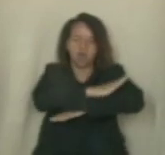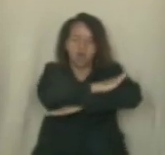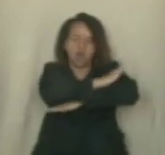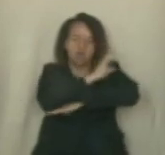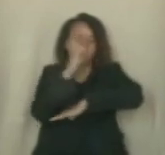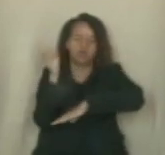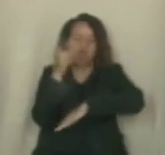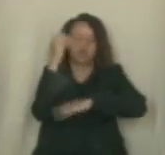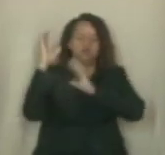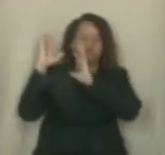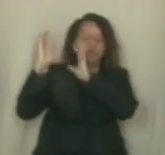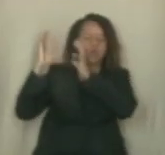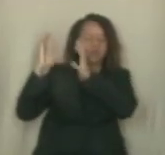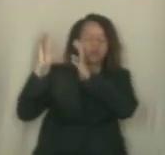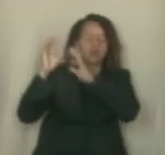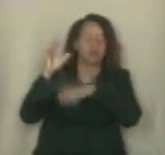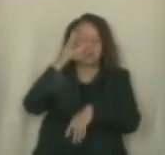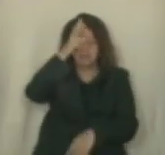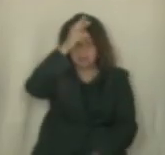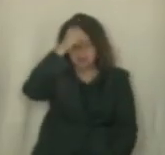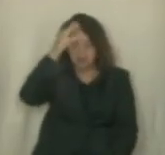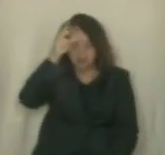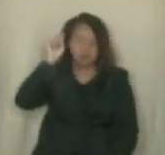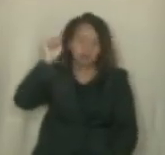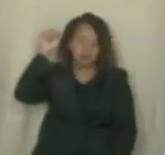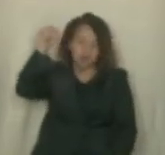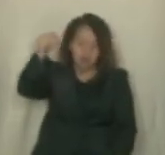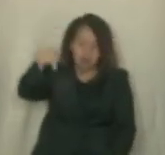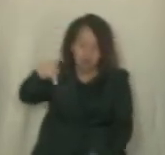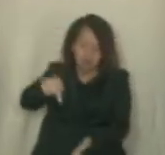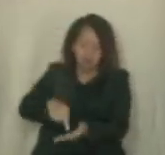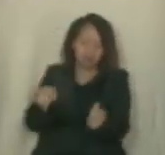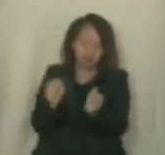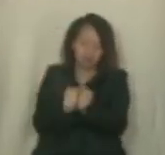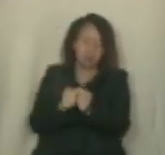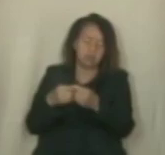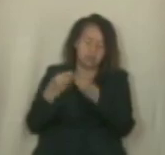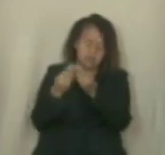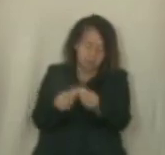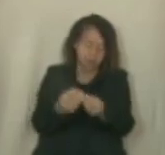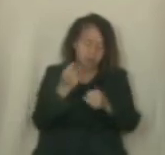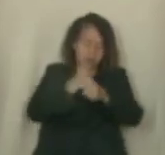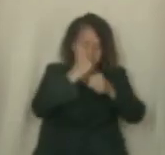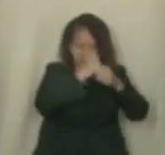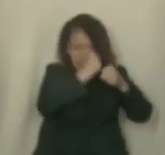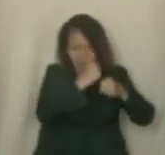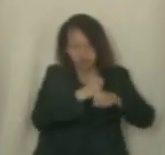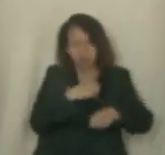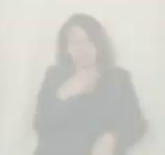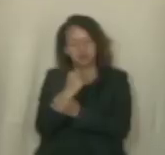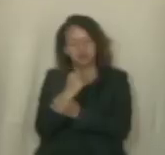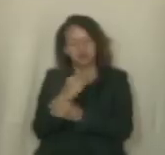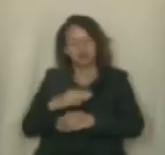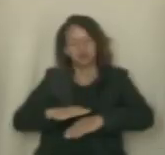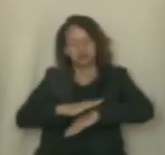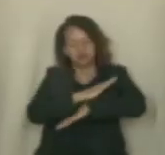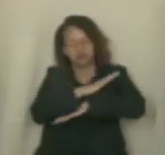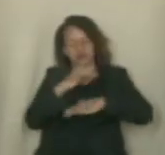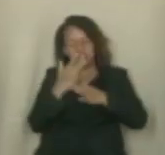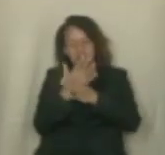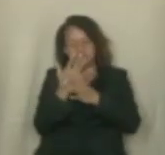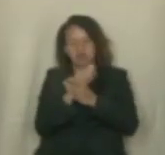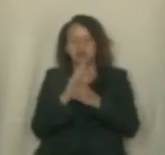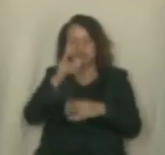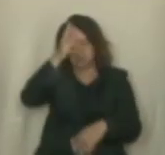feitas lá no Alto dos Coqueiros. E o prefeito esteve lá entregando obras num montante de mais de quase 4 milhões de reais. Então, pessoal,